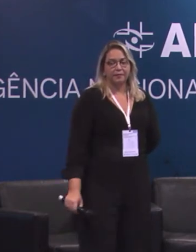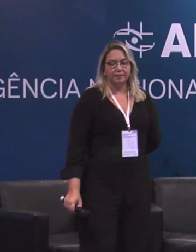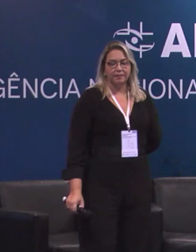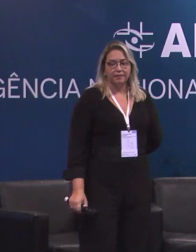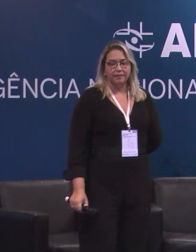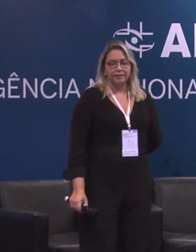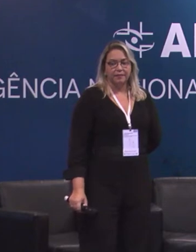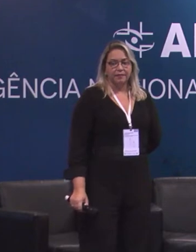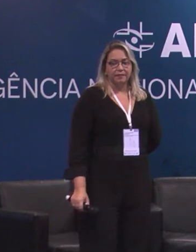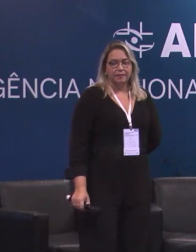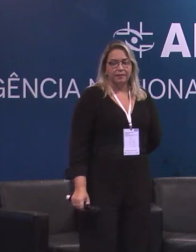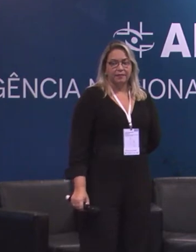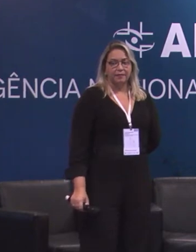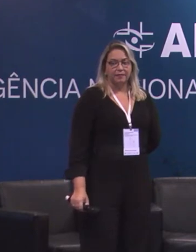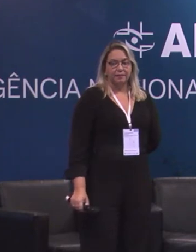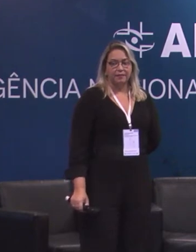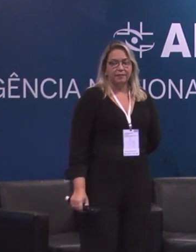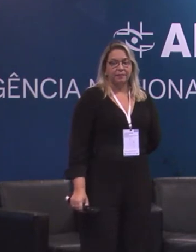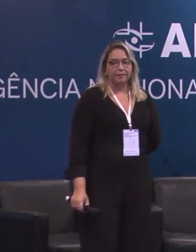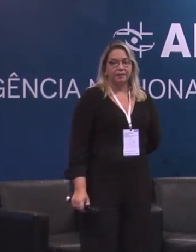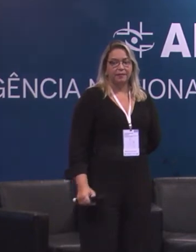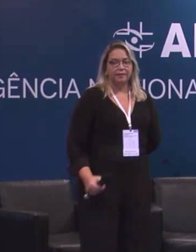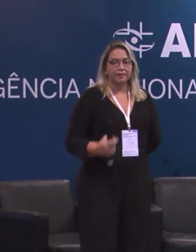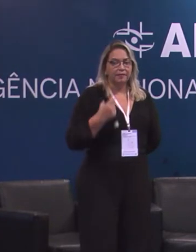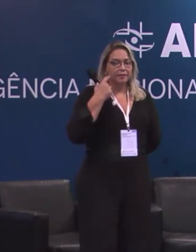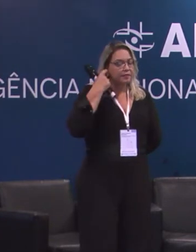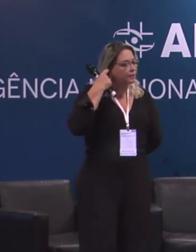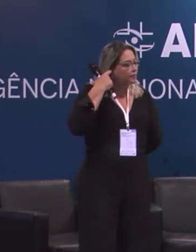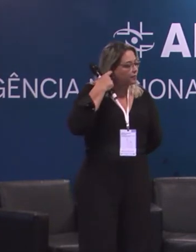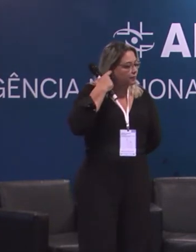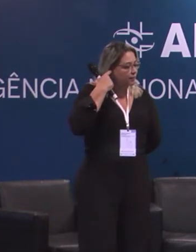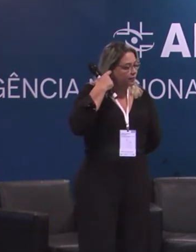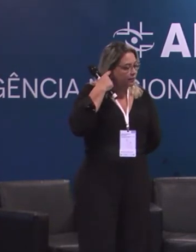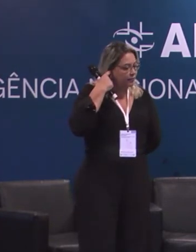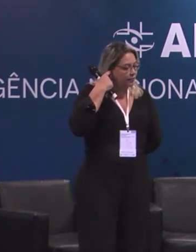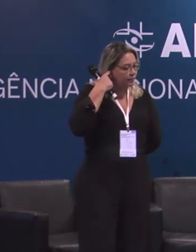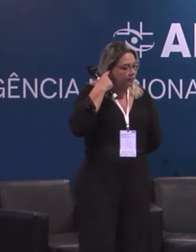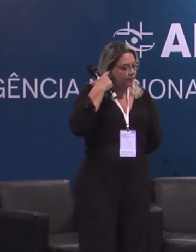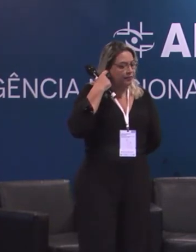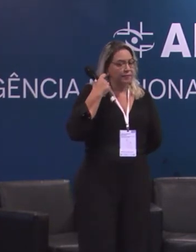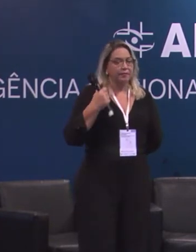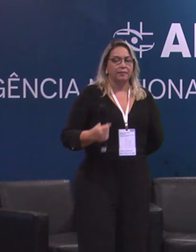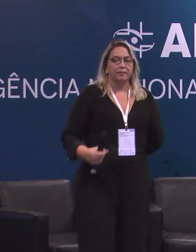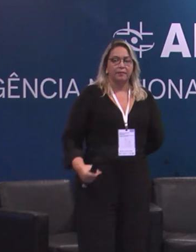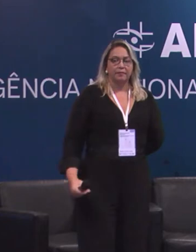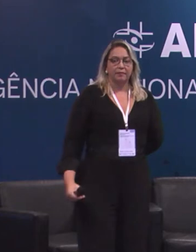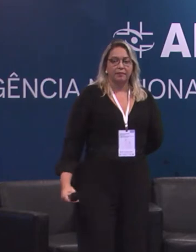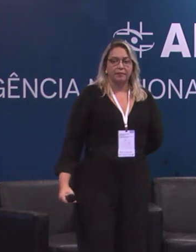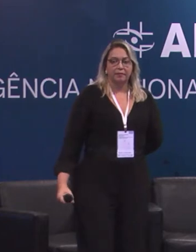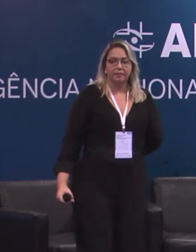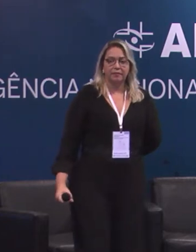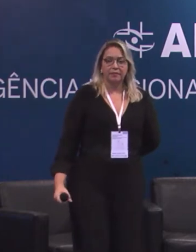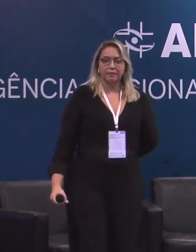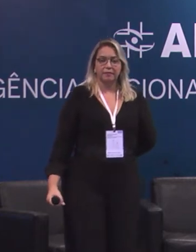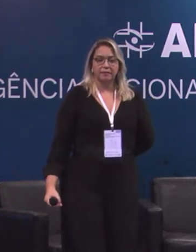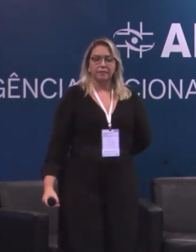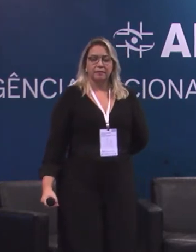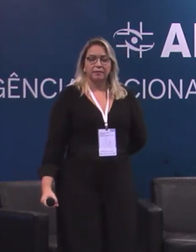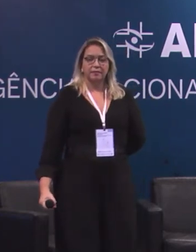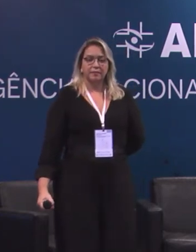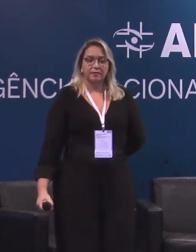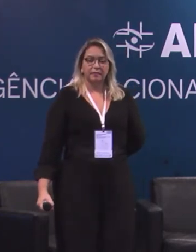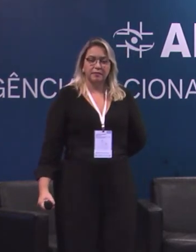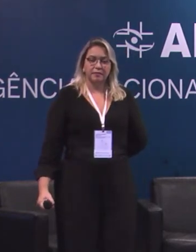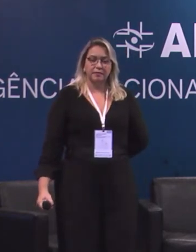questão dessa, de uma empresa grande, considerada baixo risco, mas que tinha um restaurante lá dentro para 300 pessoas e